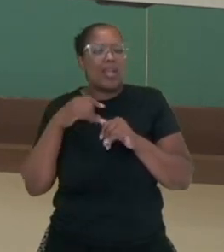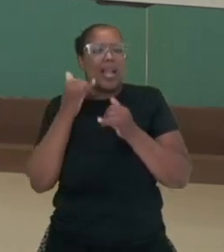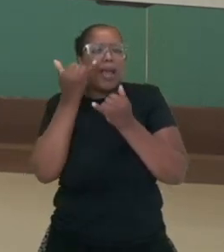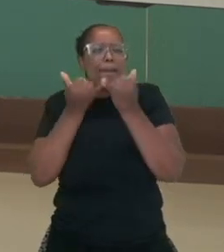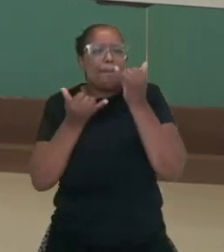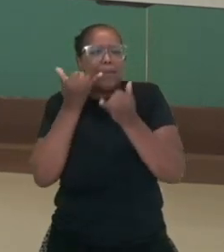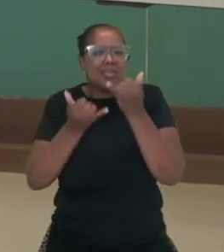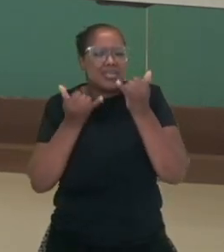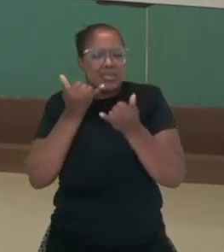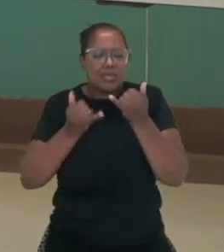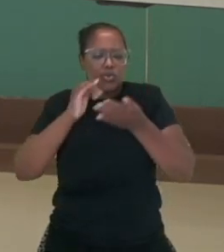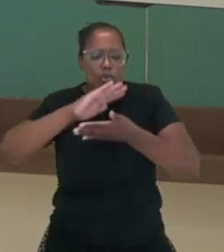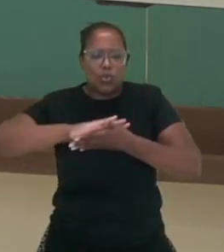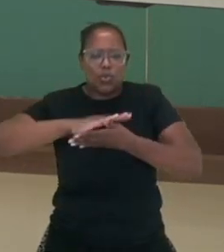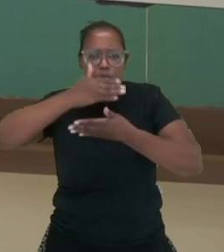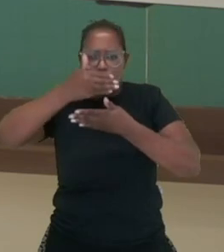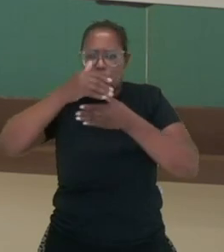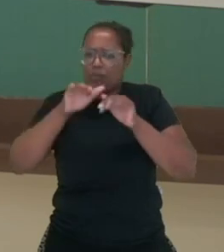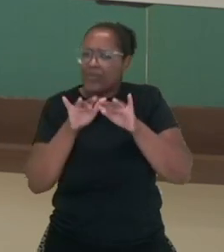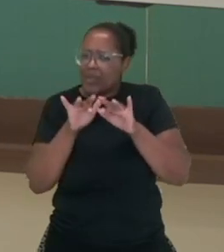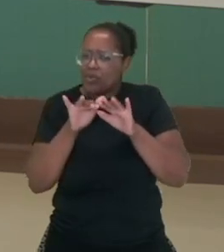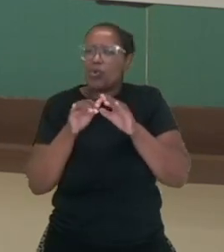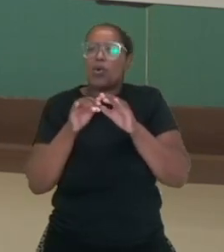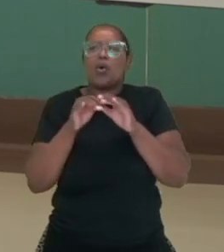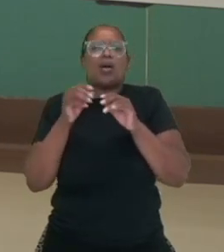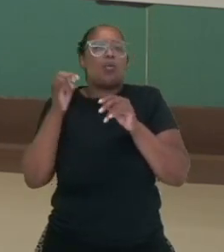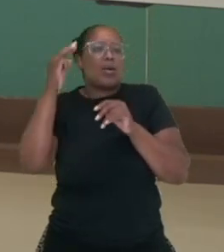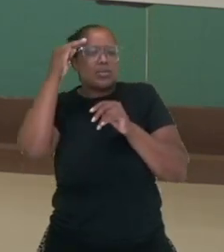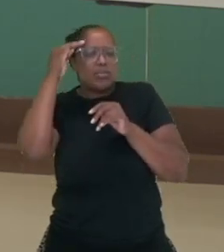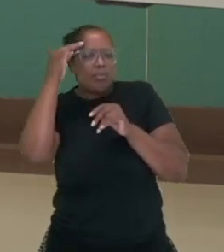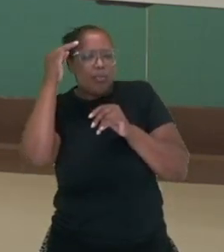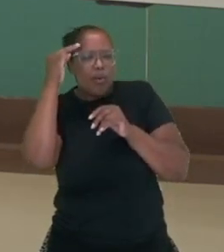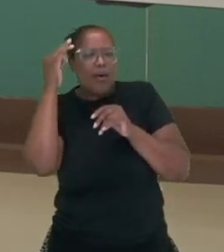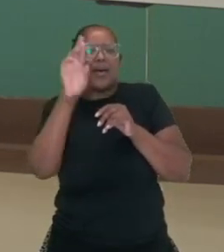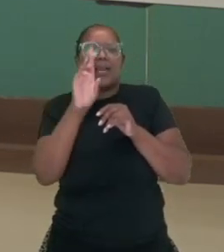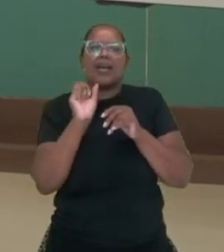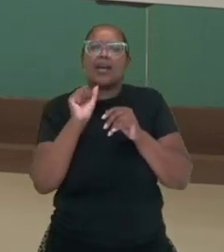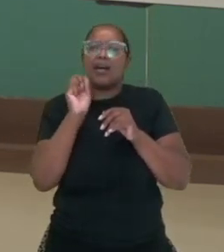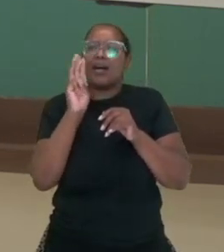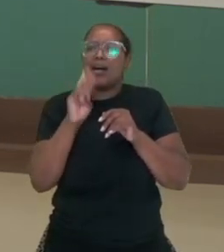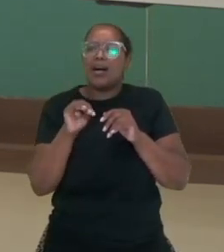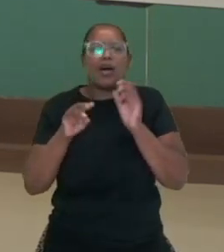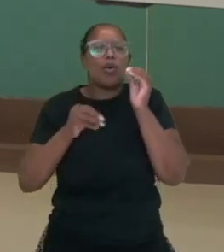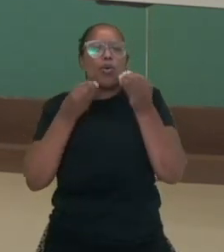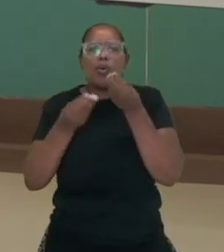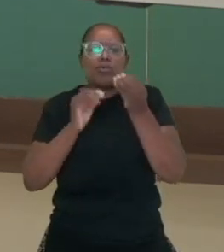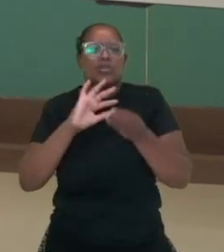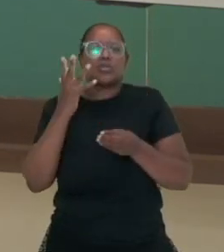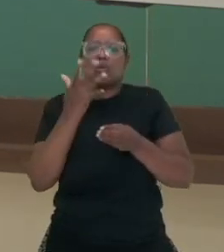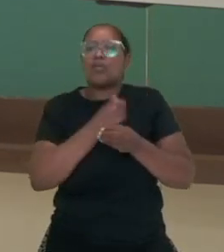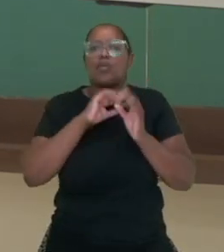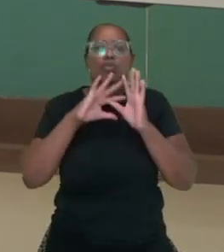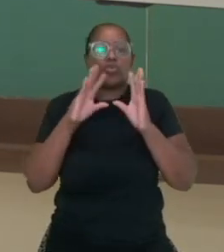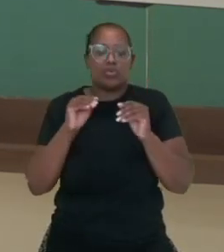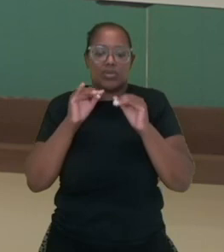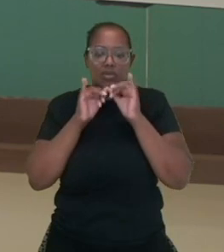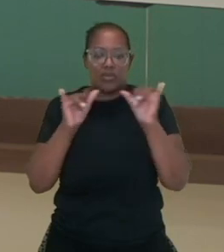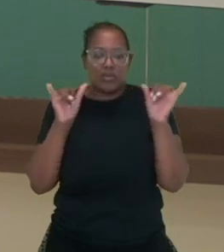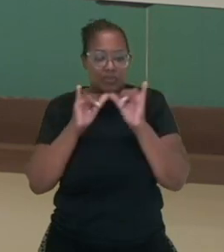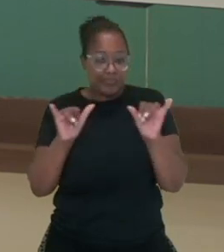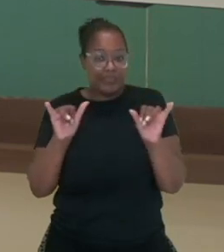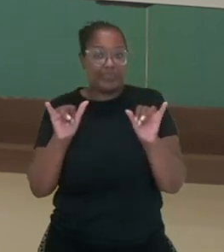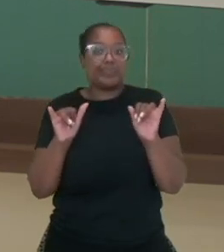nossos computadores, né? Com processador, memória RAM, espaço interno para armazenamento. E principalmente, né,